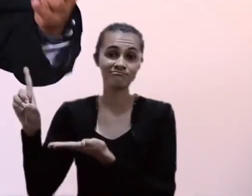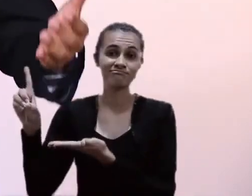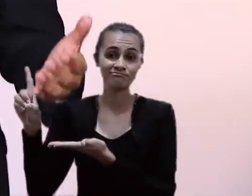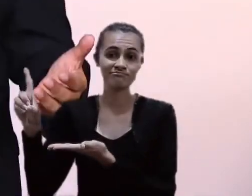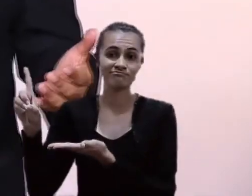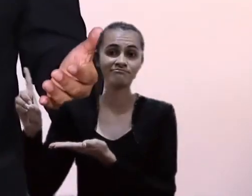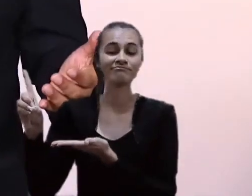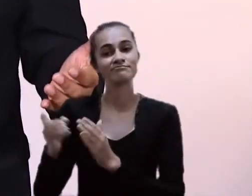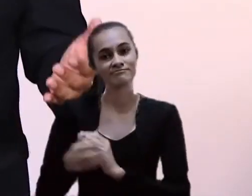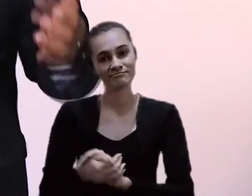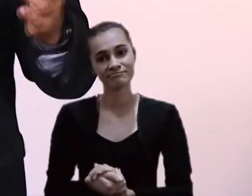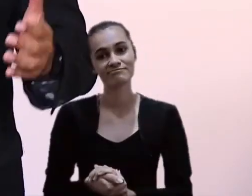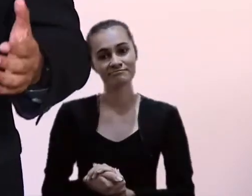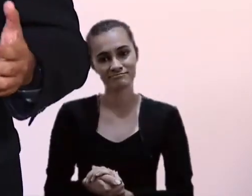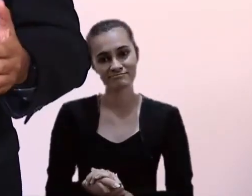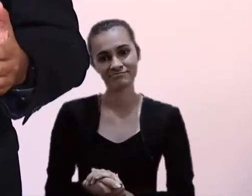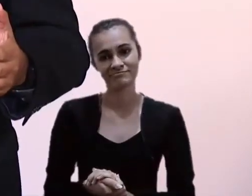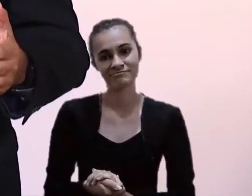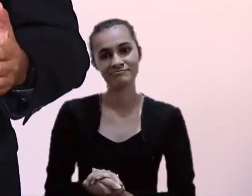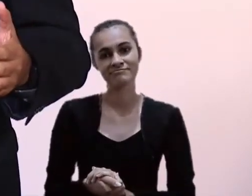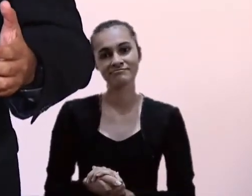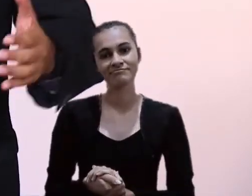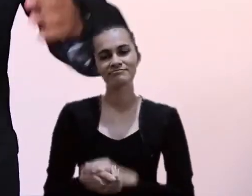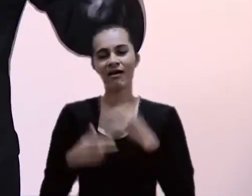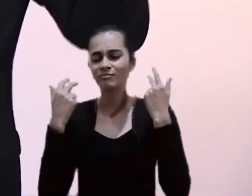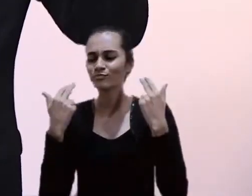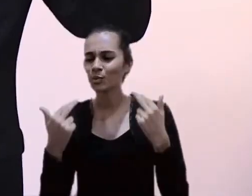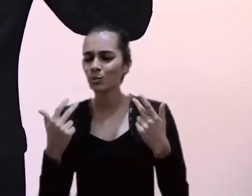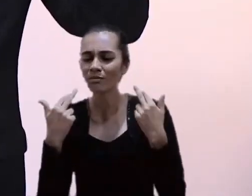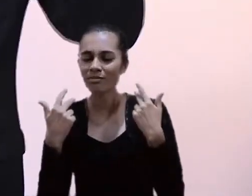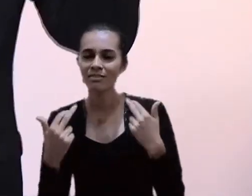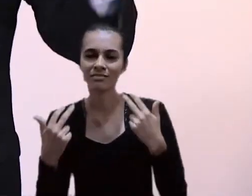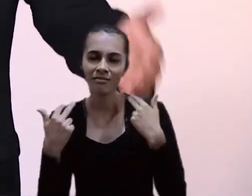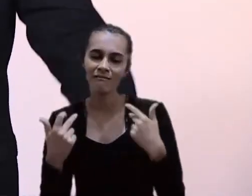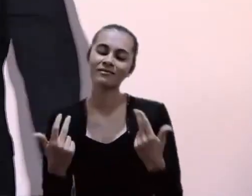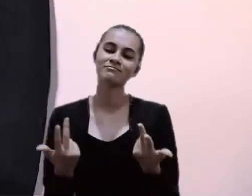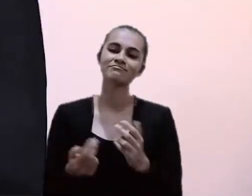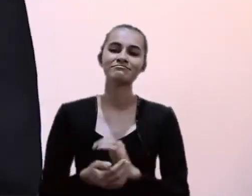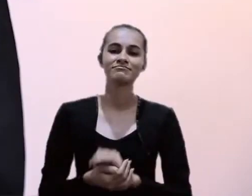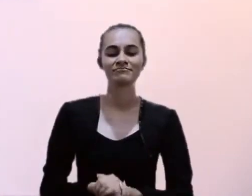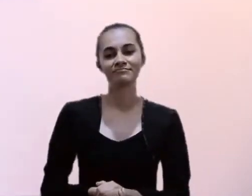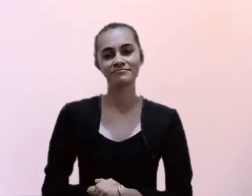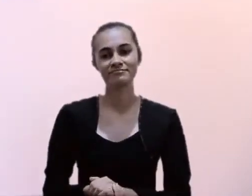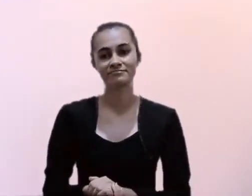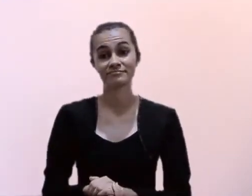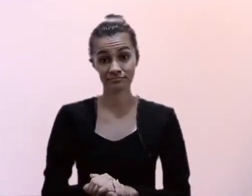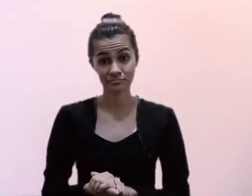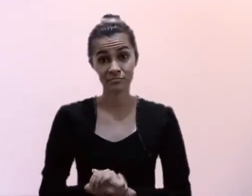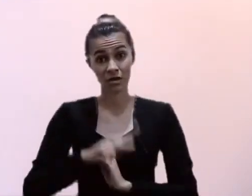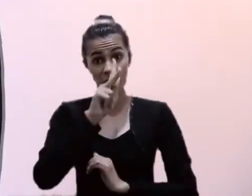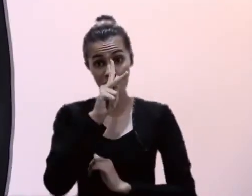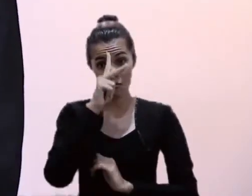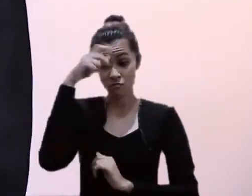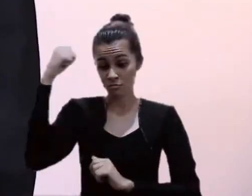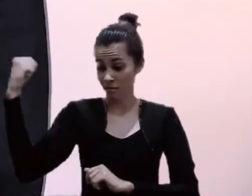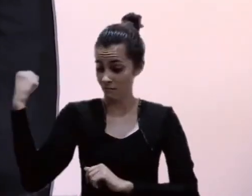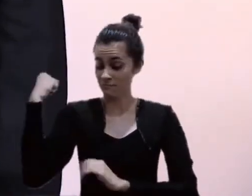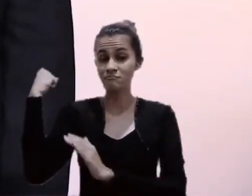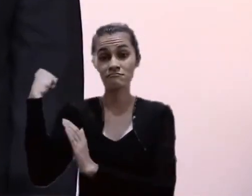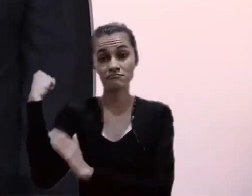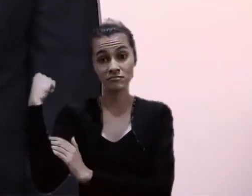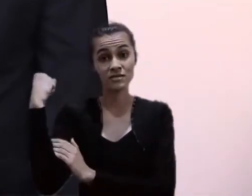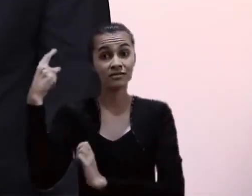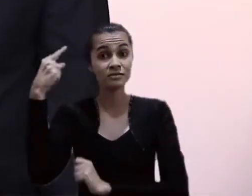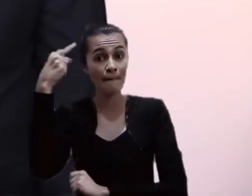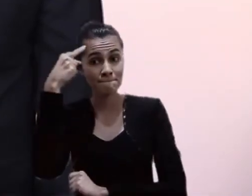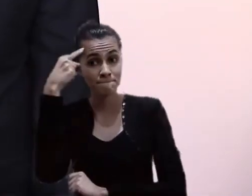a serenidade e o domínio próprio. Aumenta a força física, mental e moral,